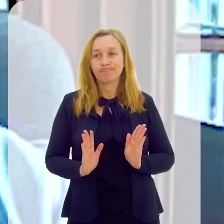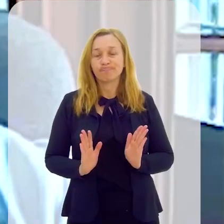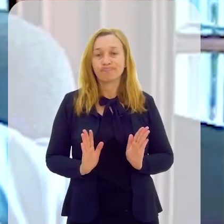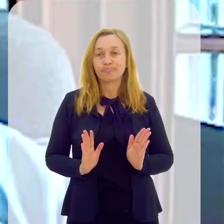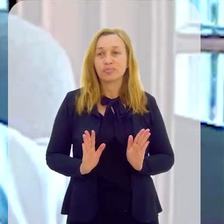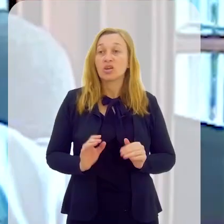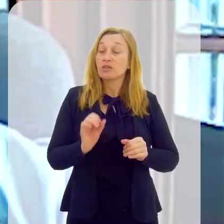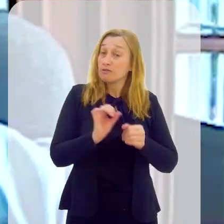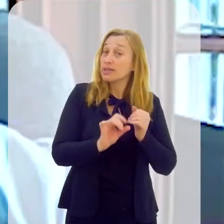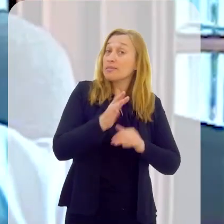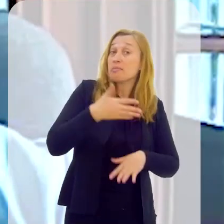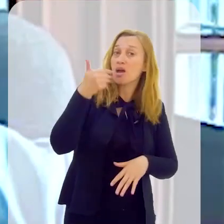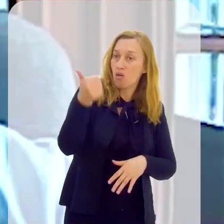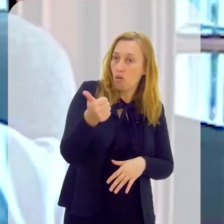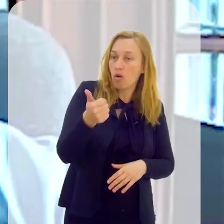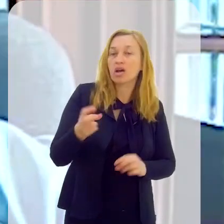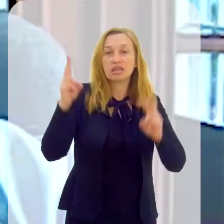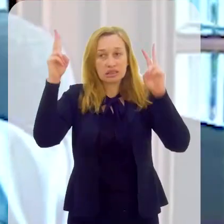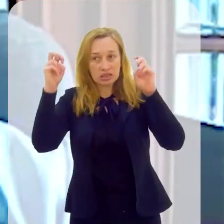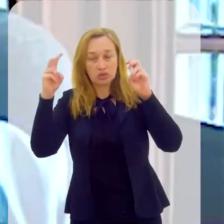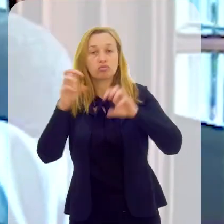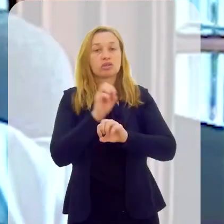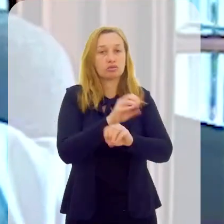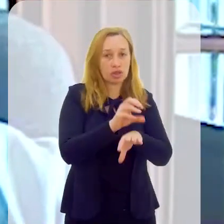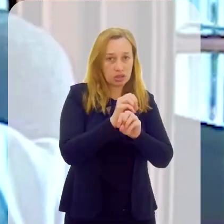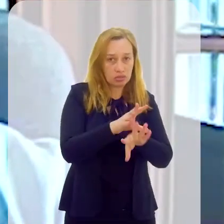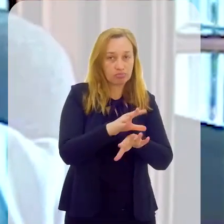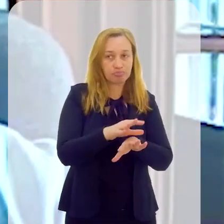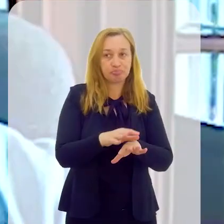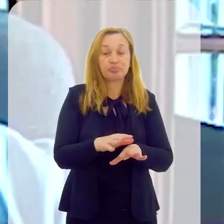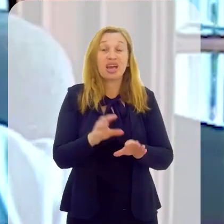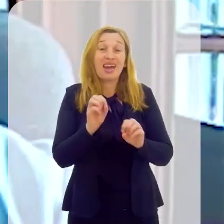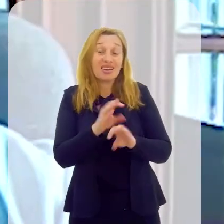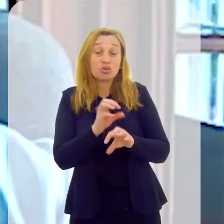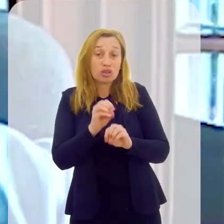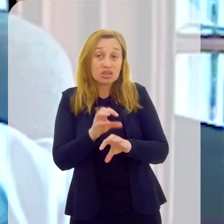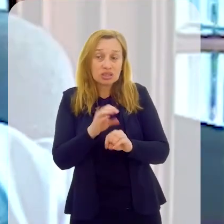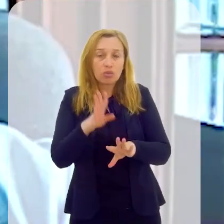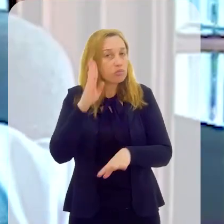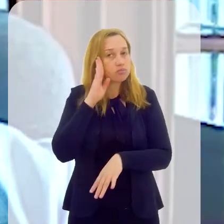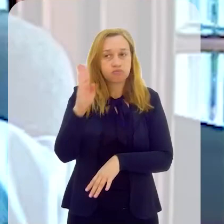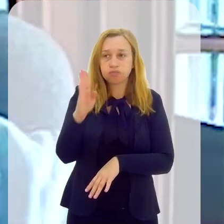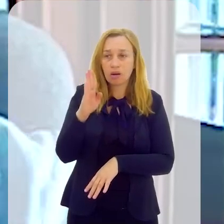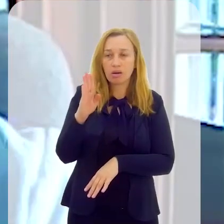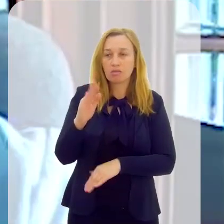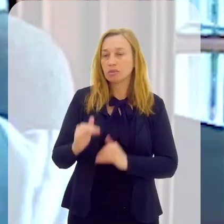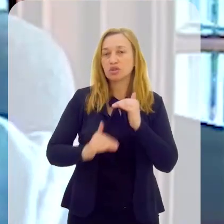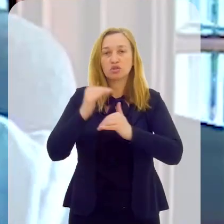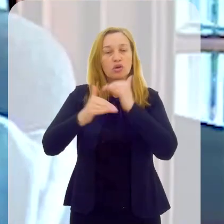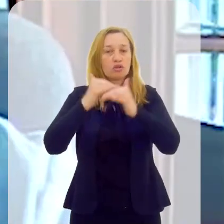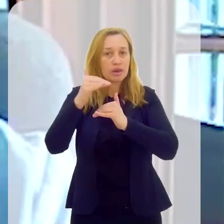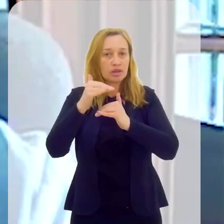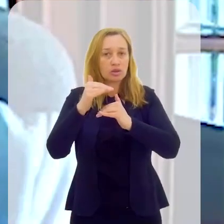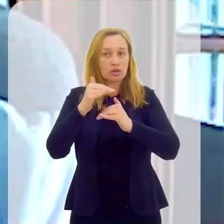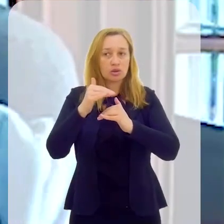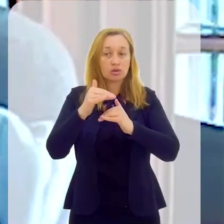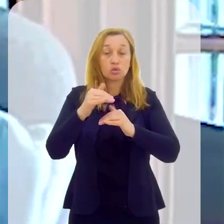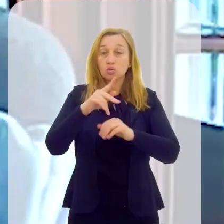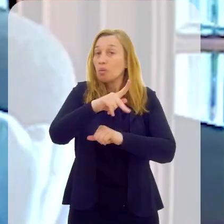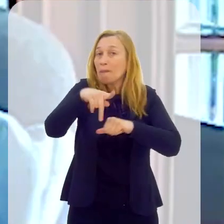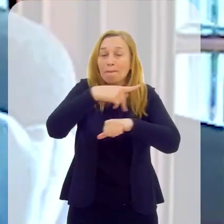né? E de fazer melhor essa questão da educação. Então, a educação é uma coisa fundamental